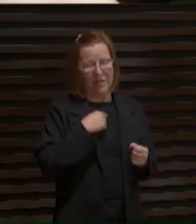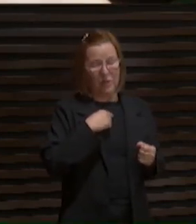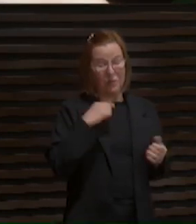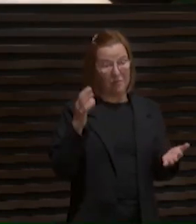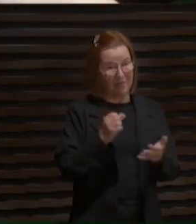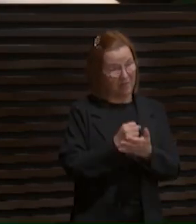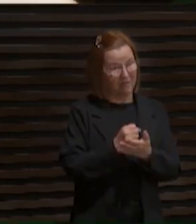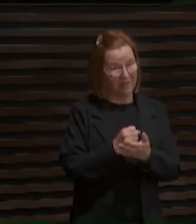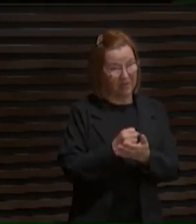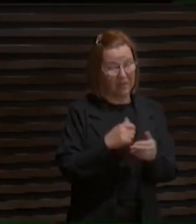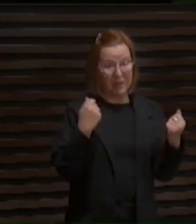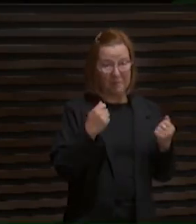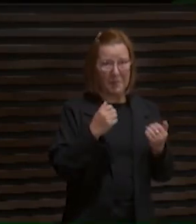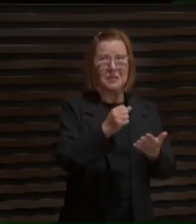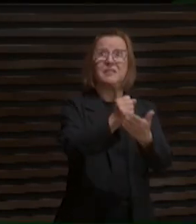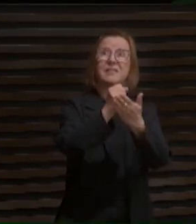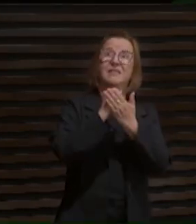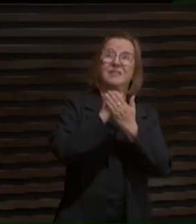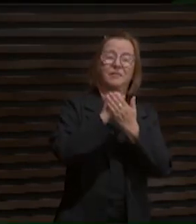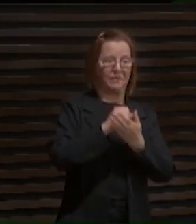socorro. Para esses,